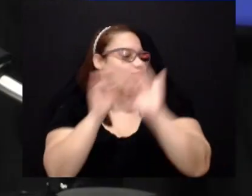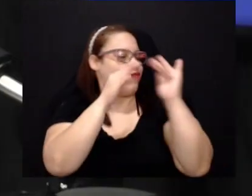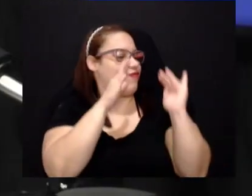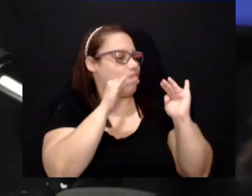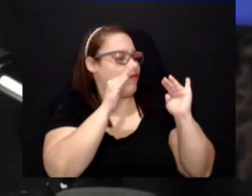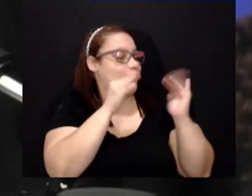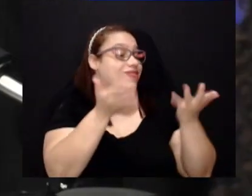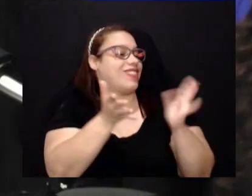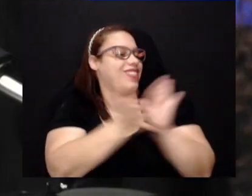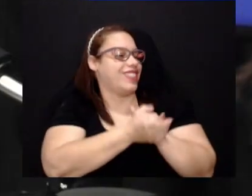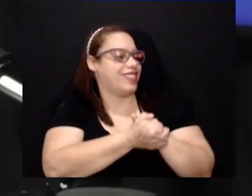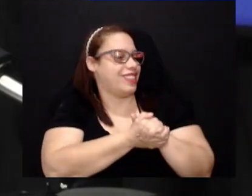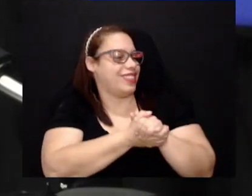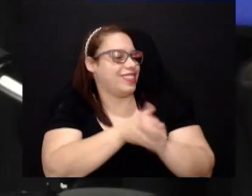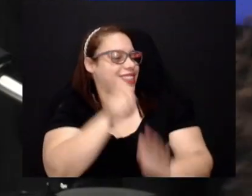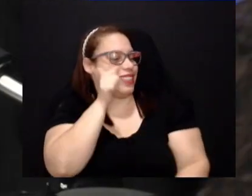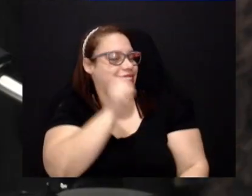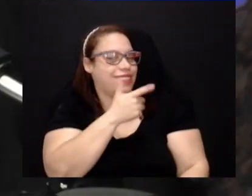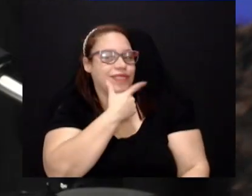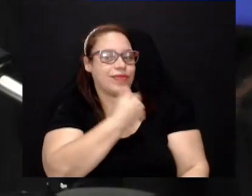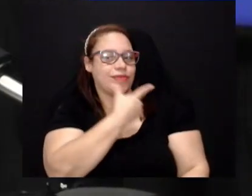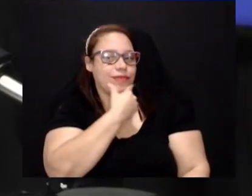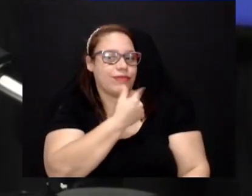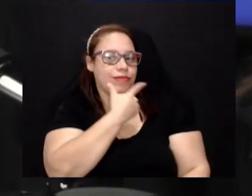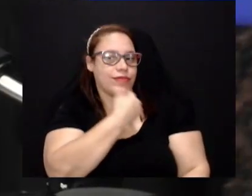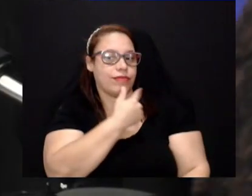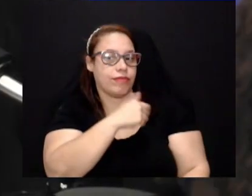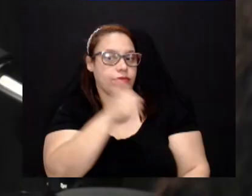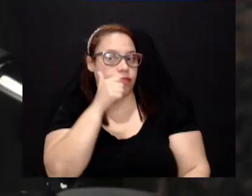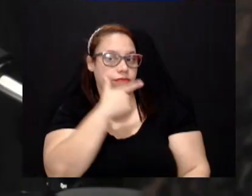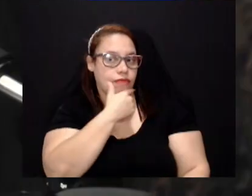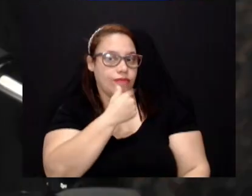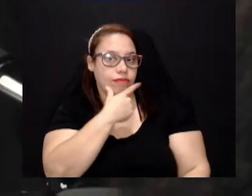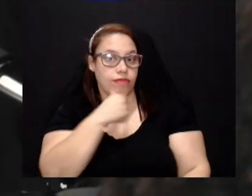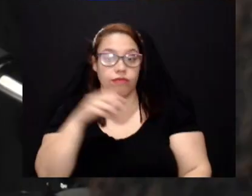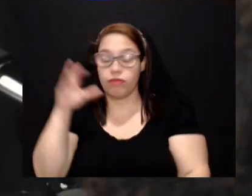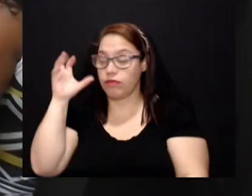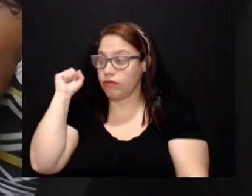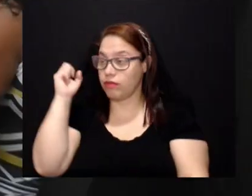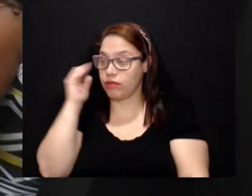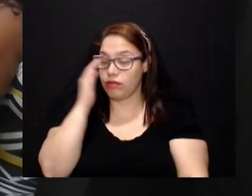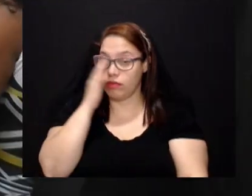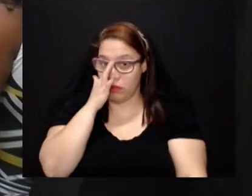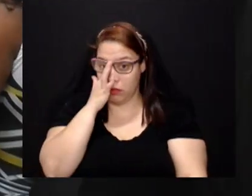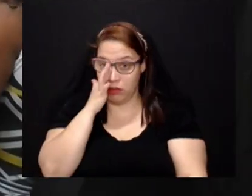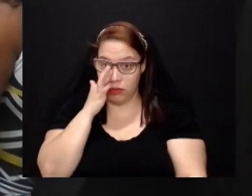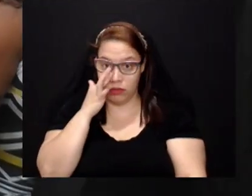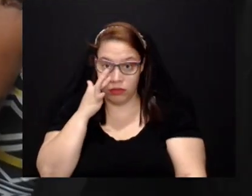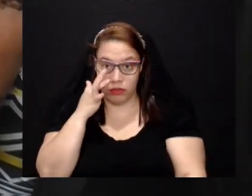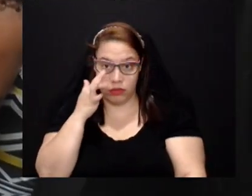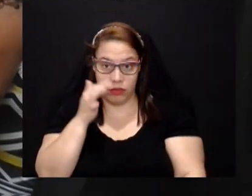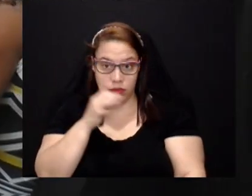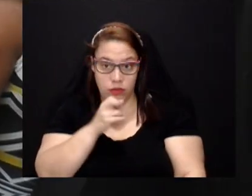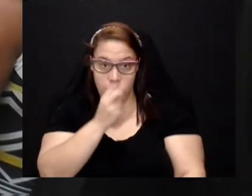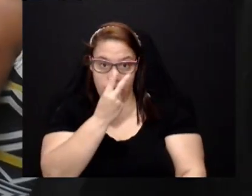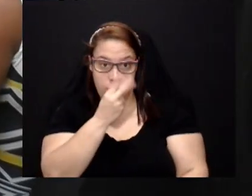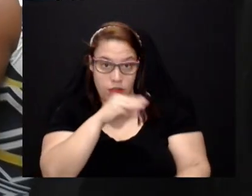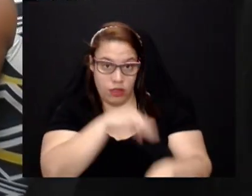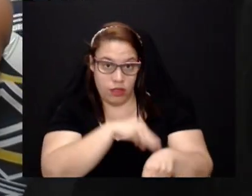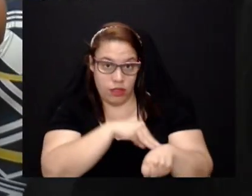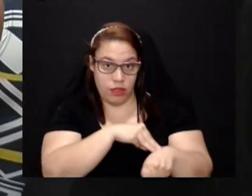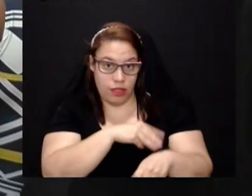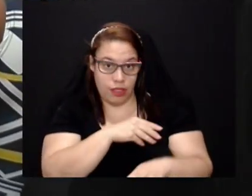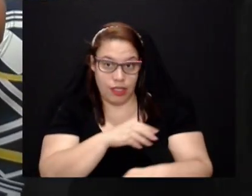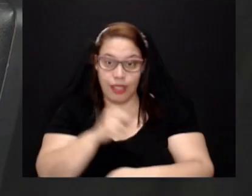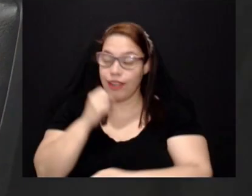servidores e servidoras, né? Para as meninas e meninos que nos ouvem, né? Nesses 2 minutos que eu tenho para você. Beleza. Eu